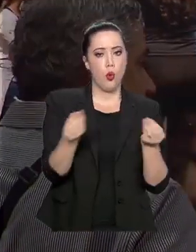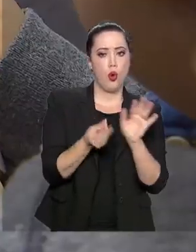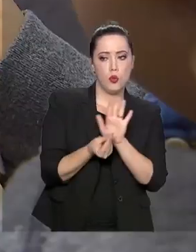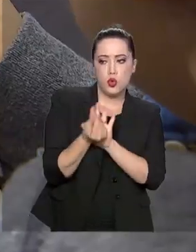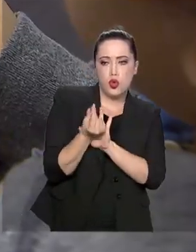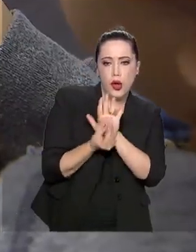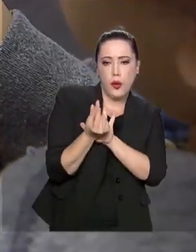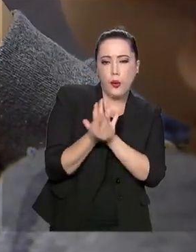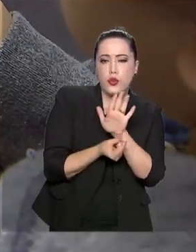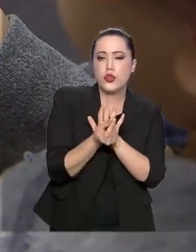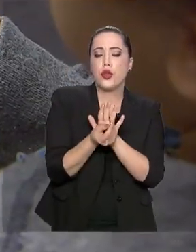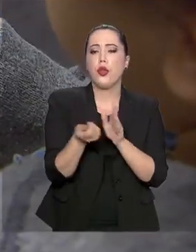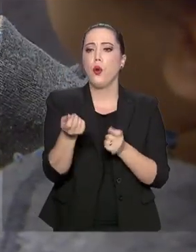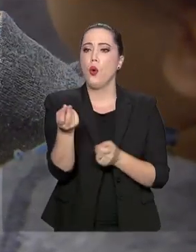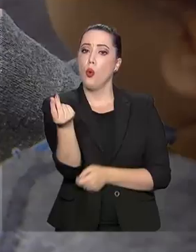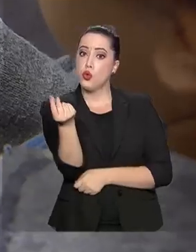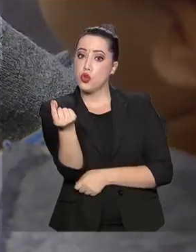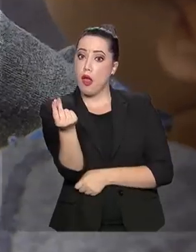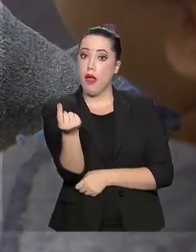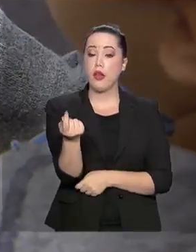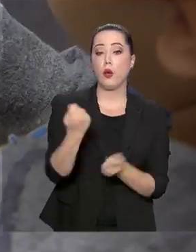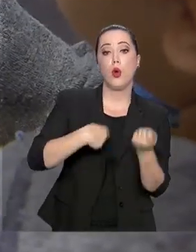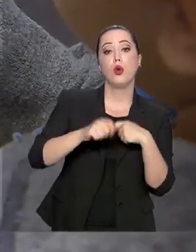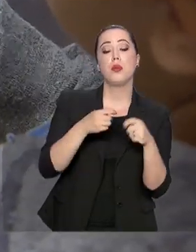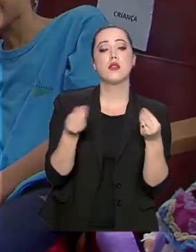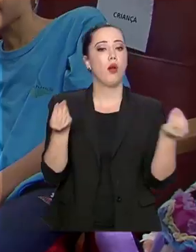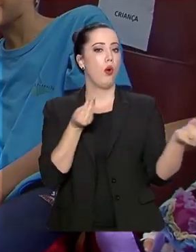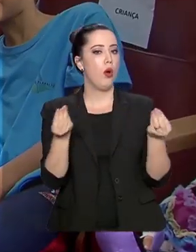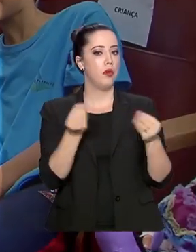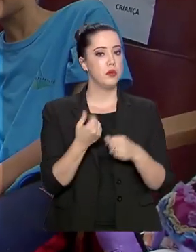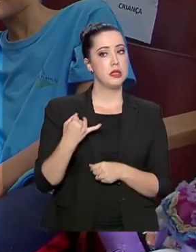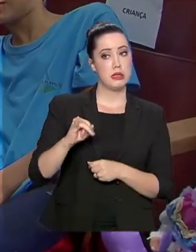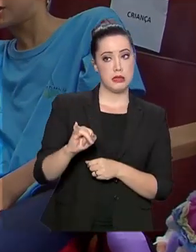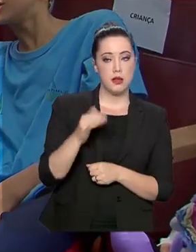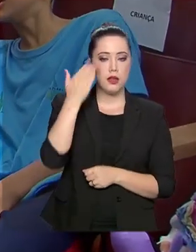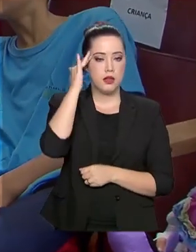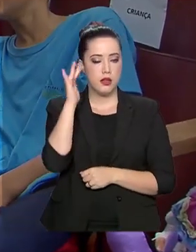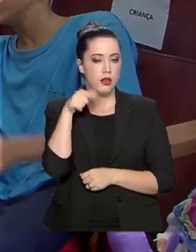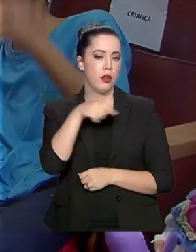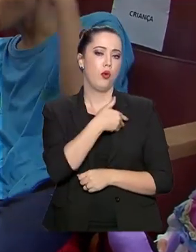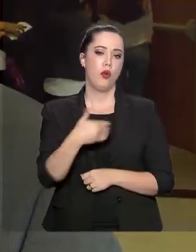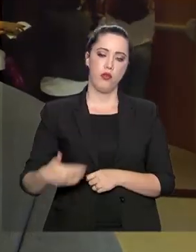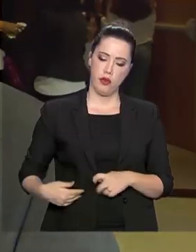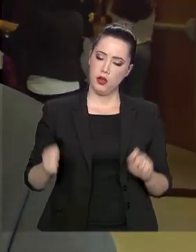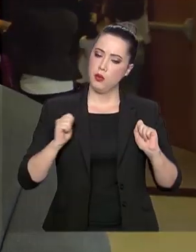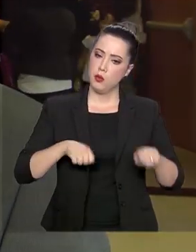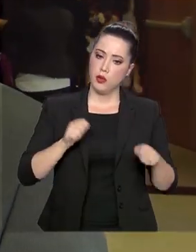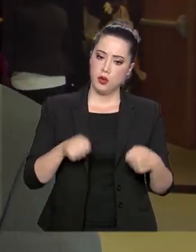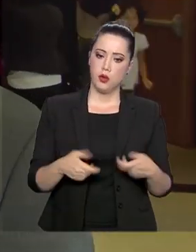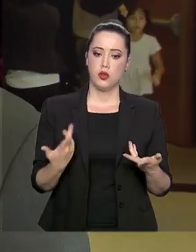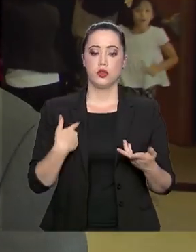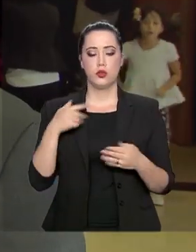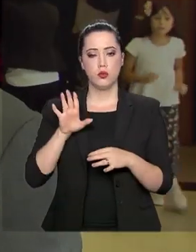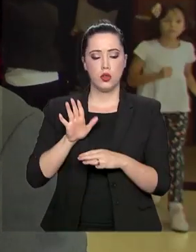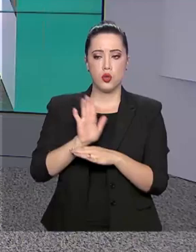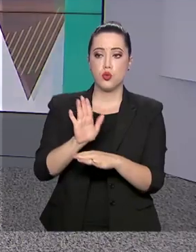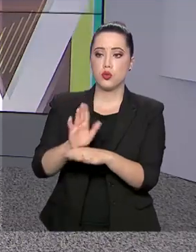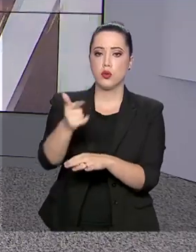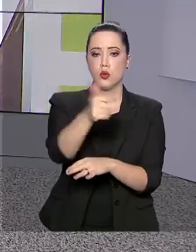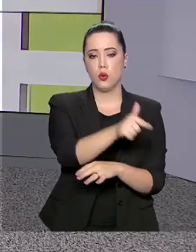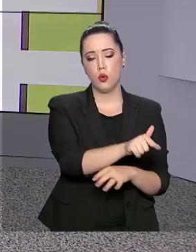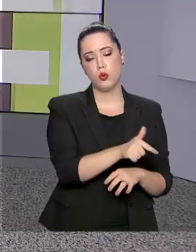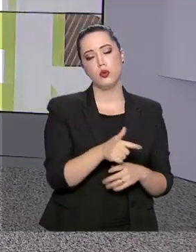dinheirinho. Se ela se ajudar, tendo meios para isso, o Estado fica livre para cuidar de quem não está tendo essa possibilidade.